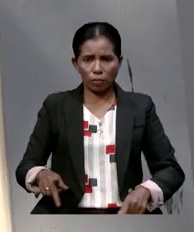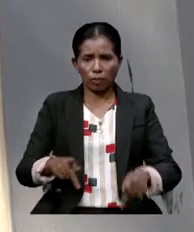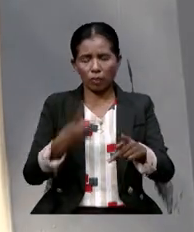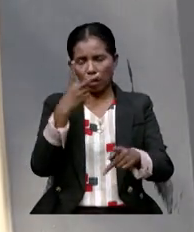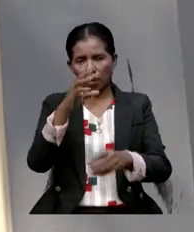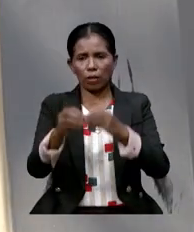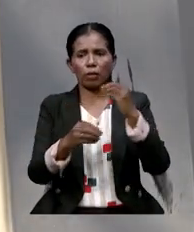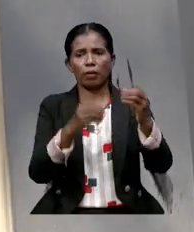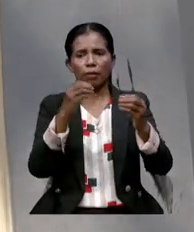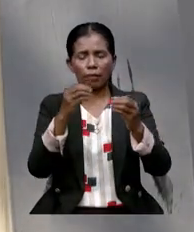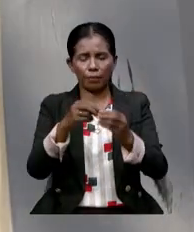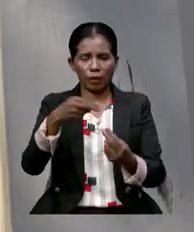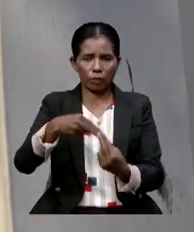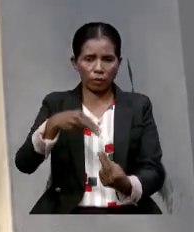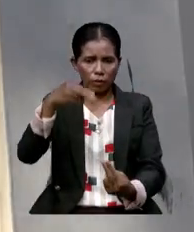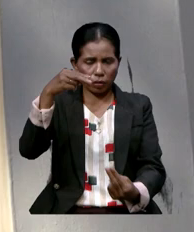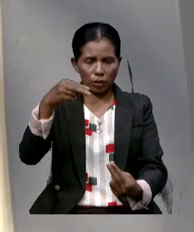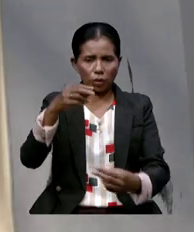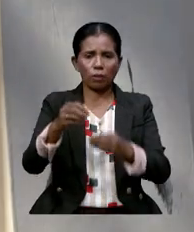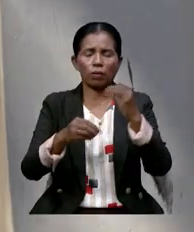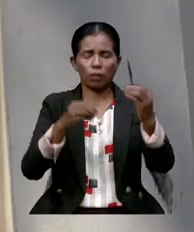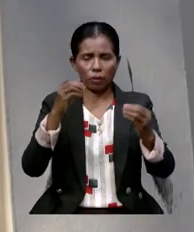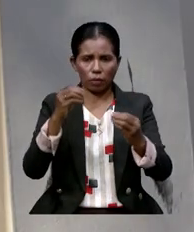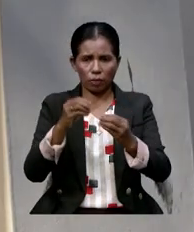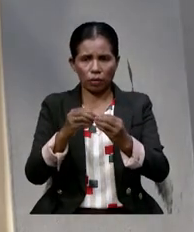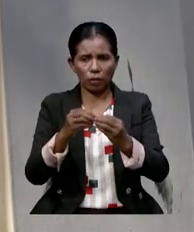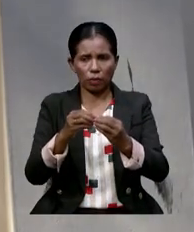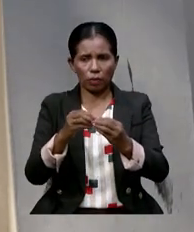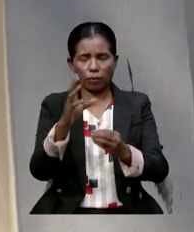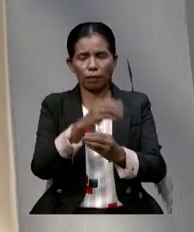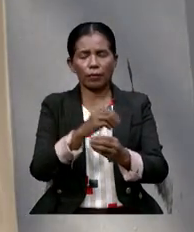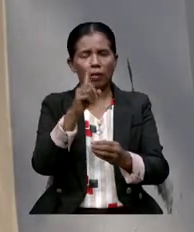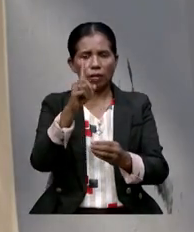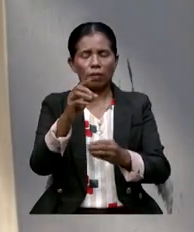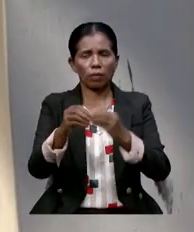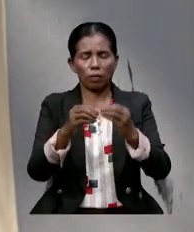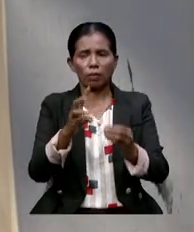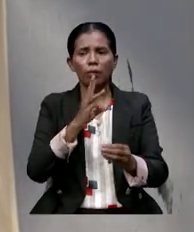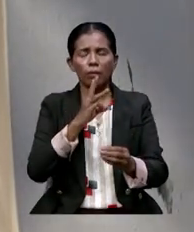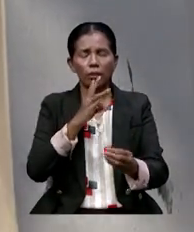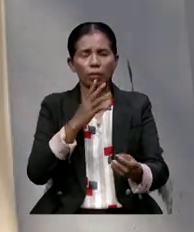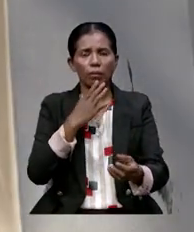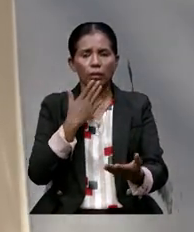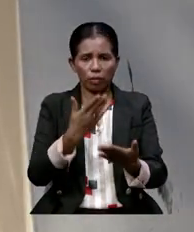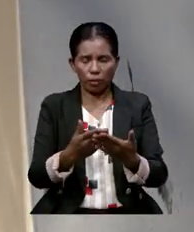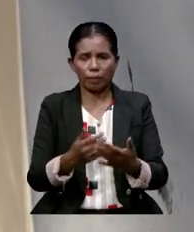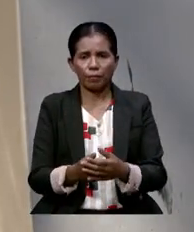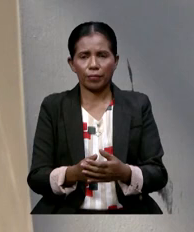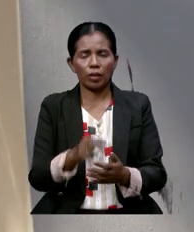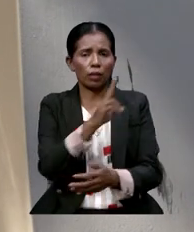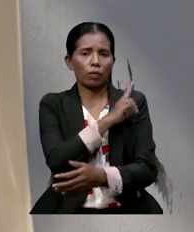ba be nutrisaun, kona ba idama kona ba kualidade be. No Musi